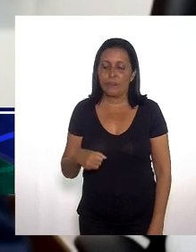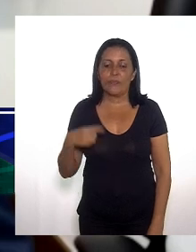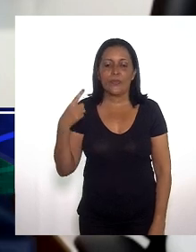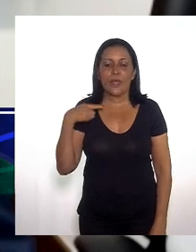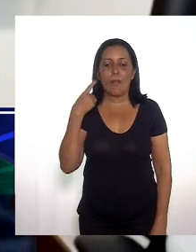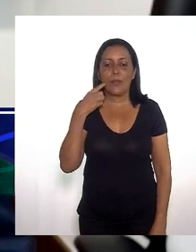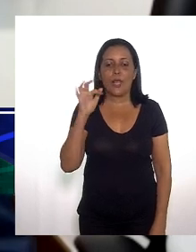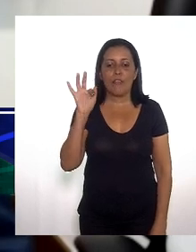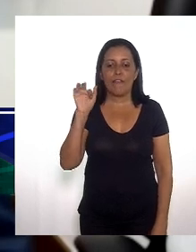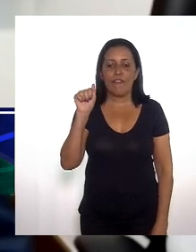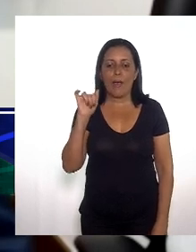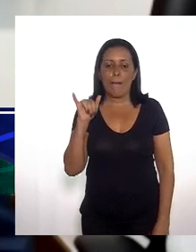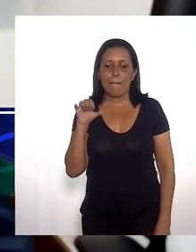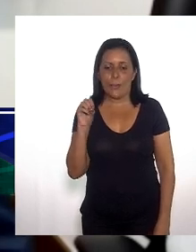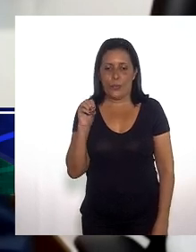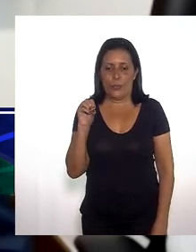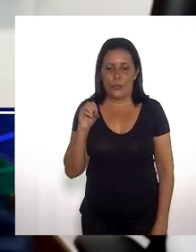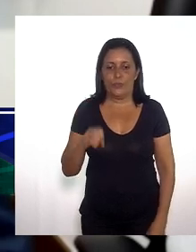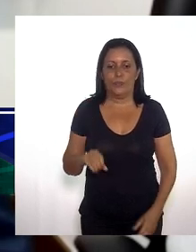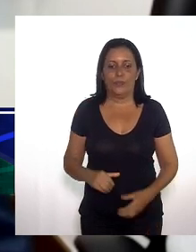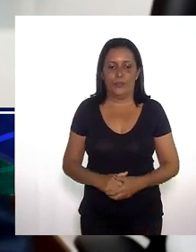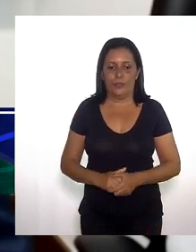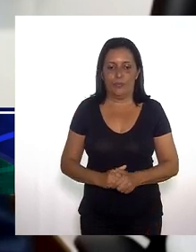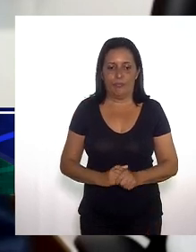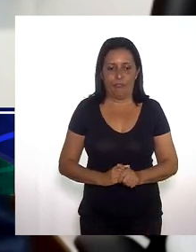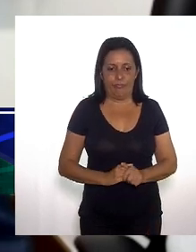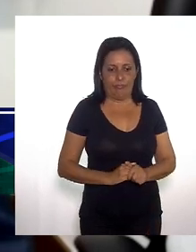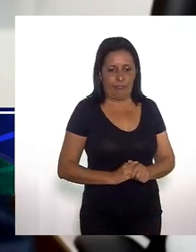Deputado Fábio Silva.